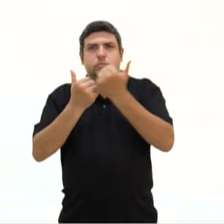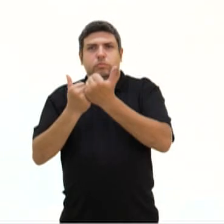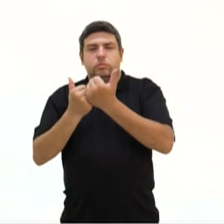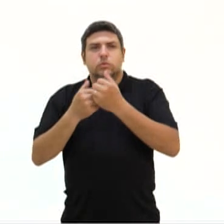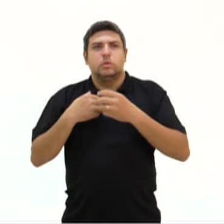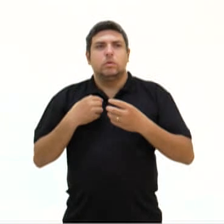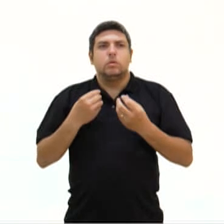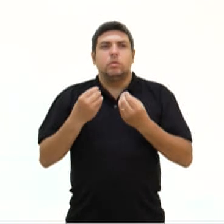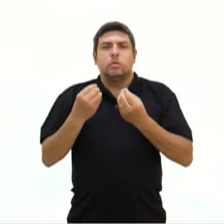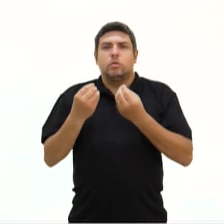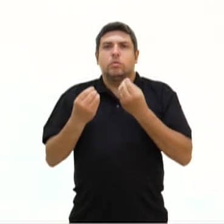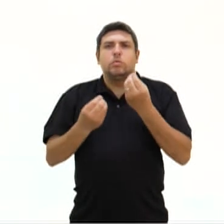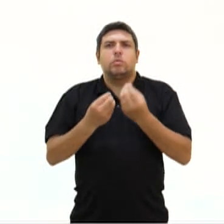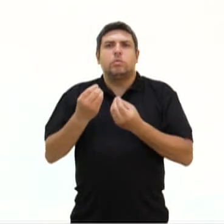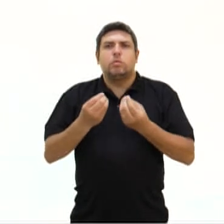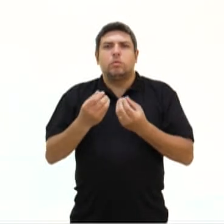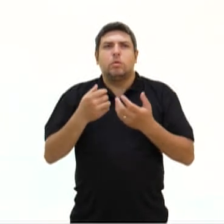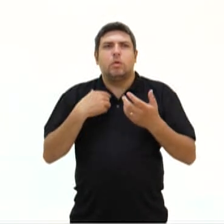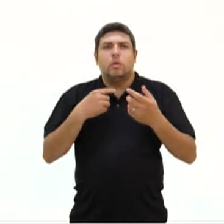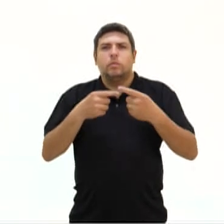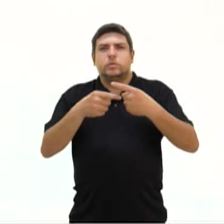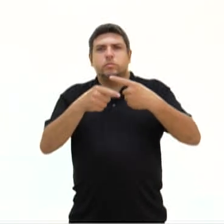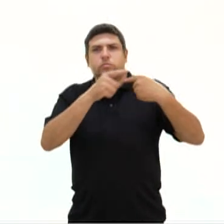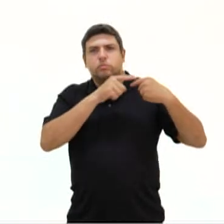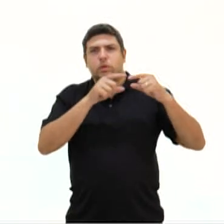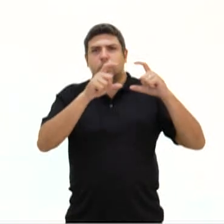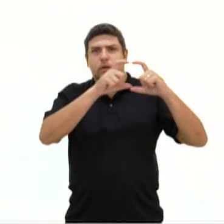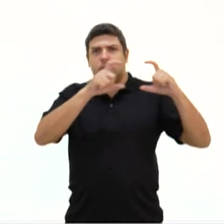isso, professor? Eu tirei isso da equação da reta,